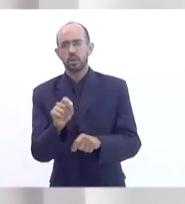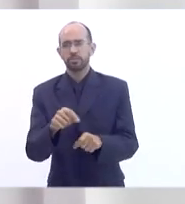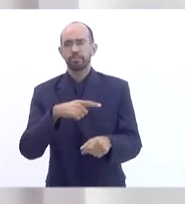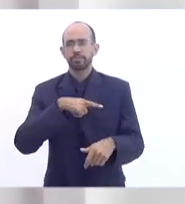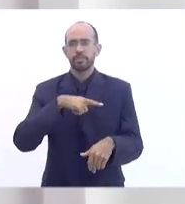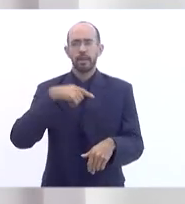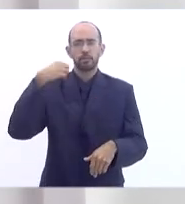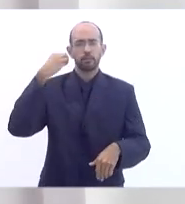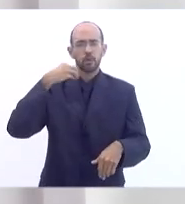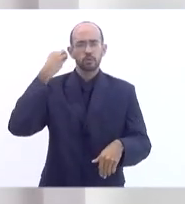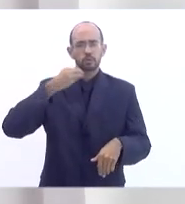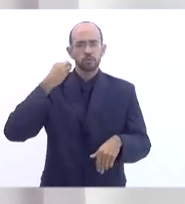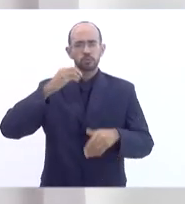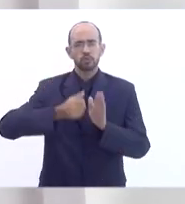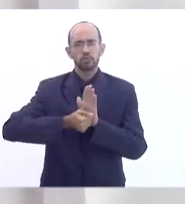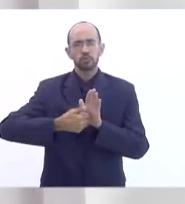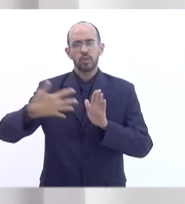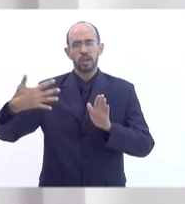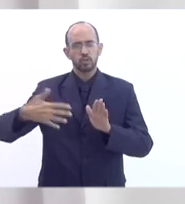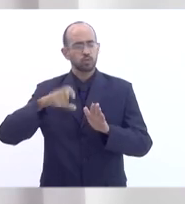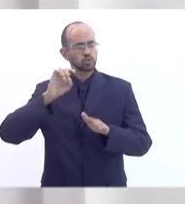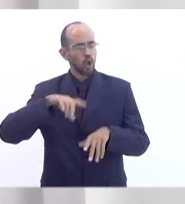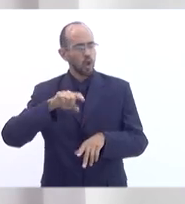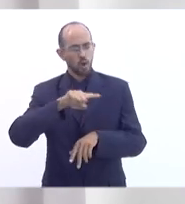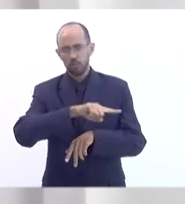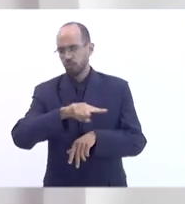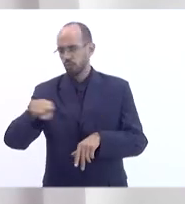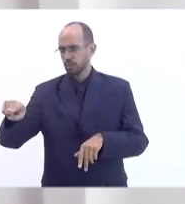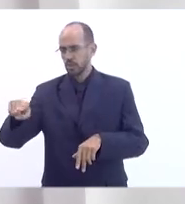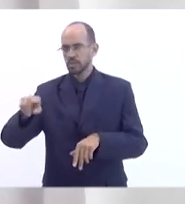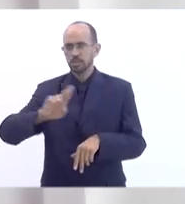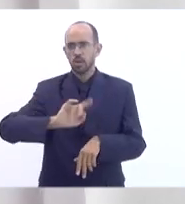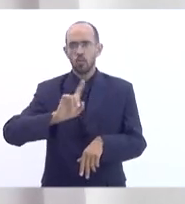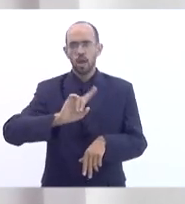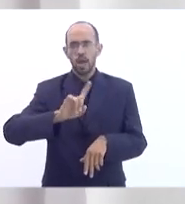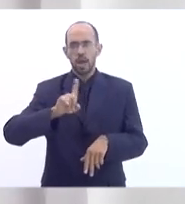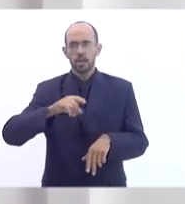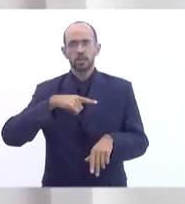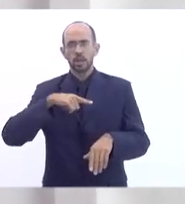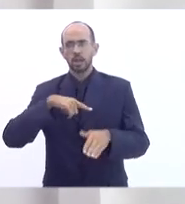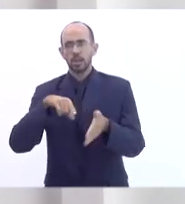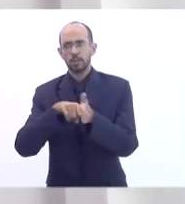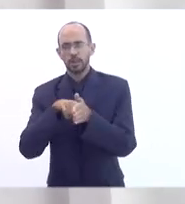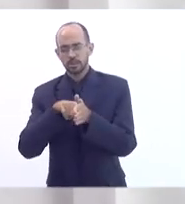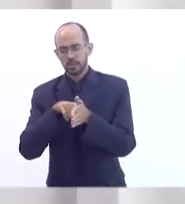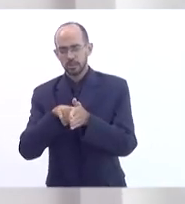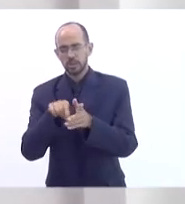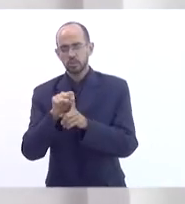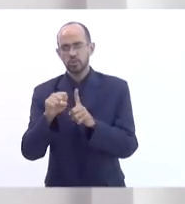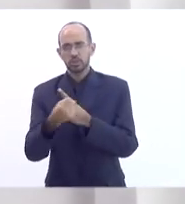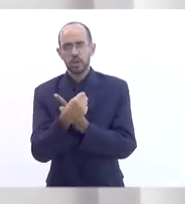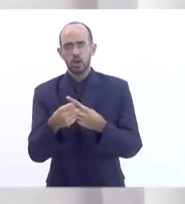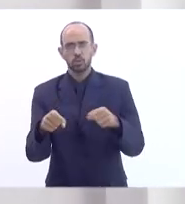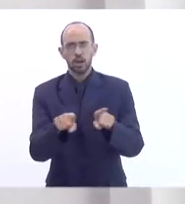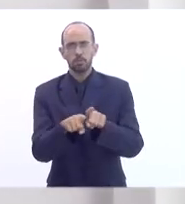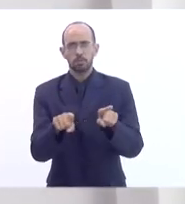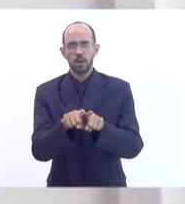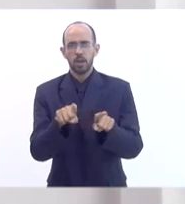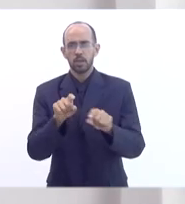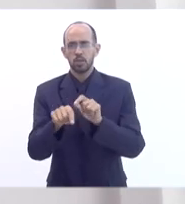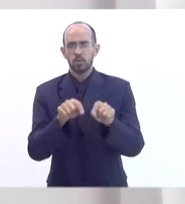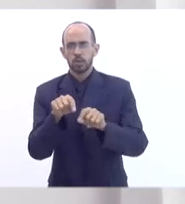vários motivos não só pelos motivos dos Senhores né tem na pesquisa social como foi levantada pesquisa social